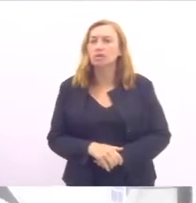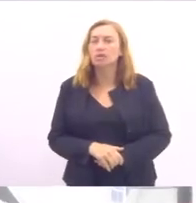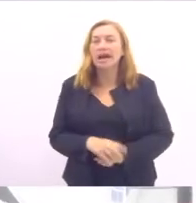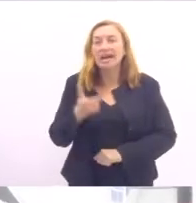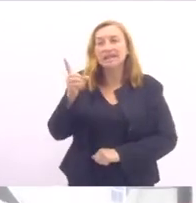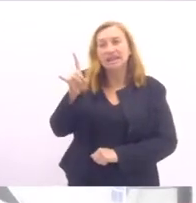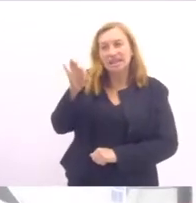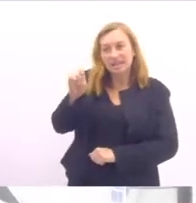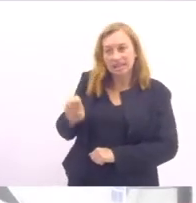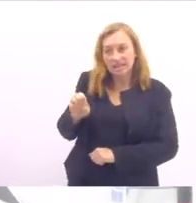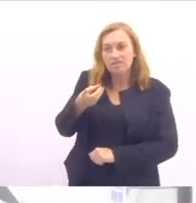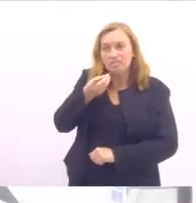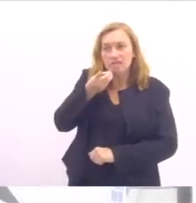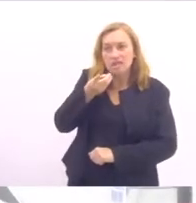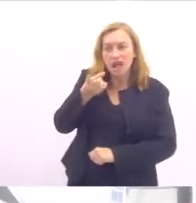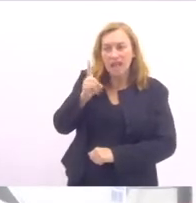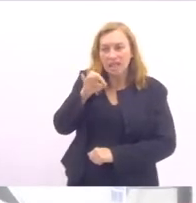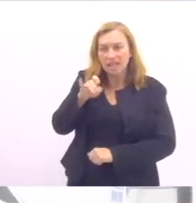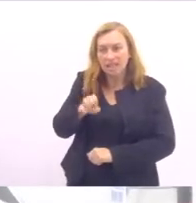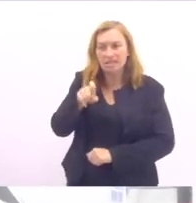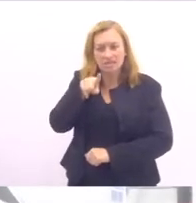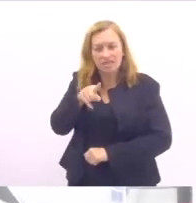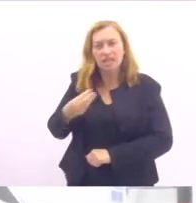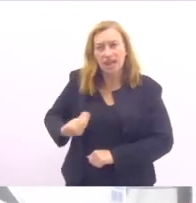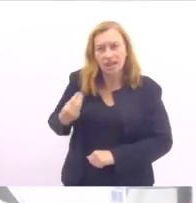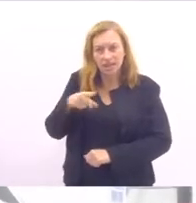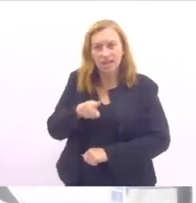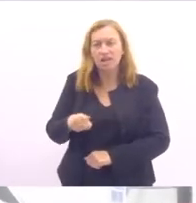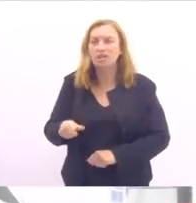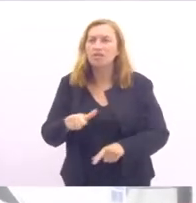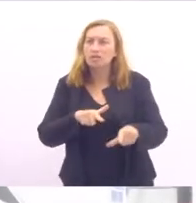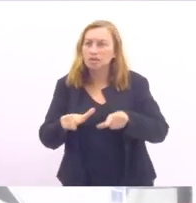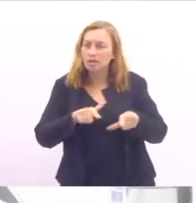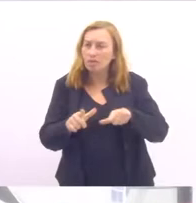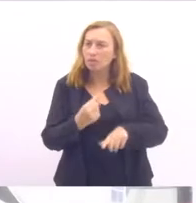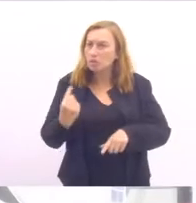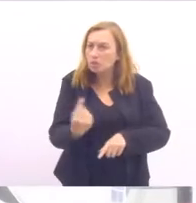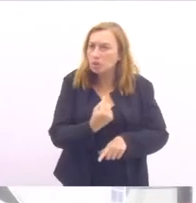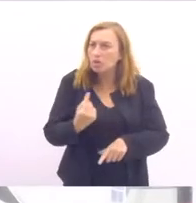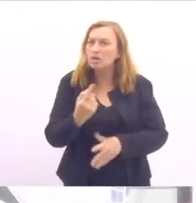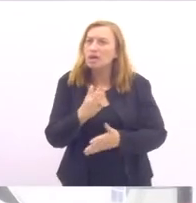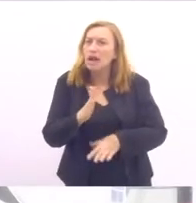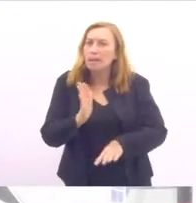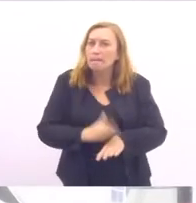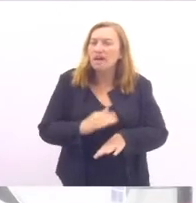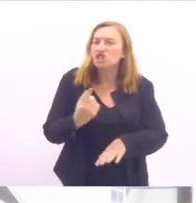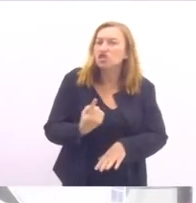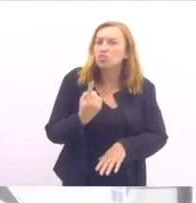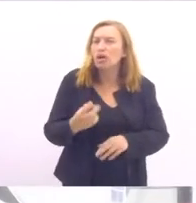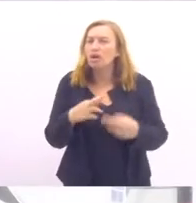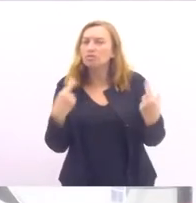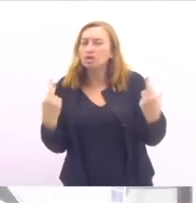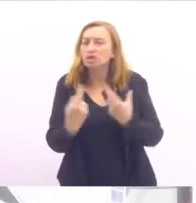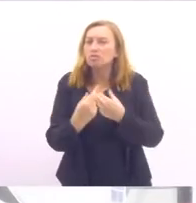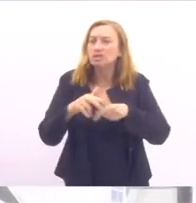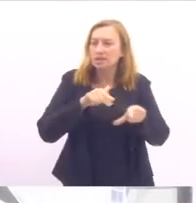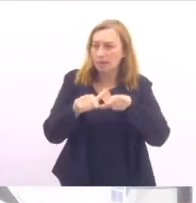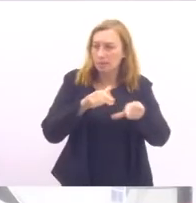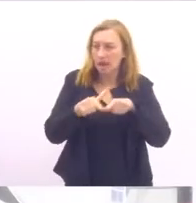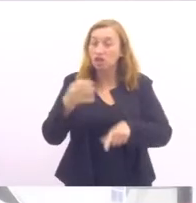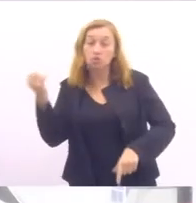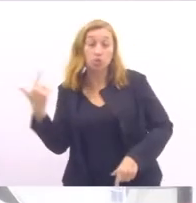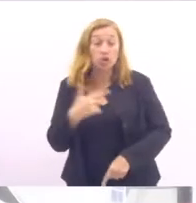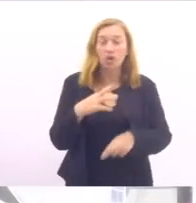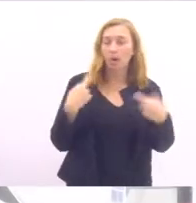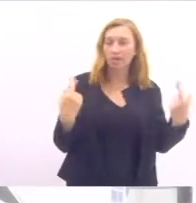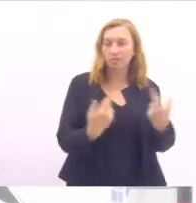Denise está aqui, a Denise Lobato, do nosso mandato, era até mais uma reunião de trabalho do que uma